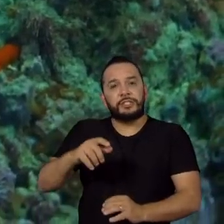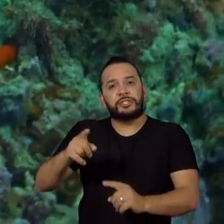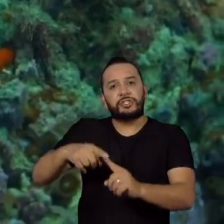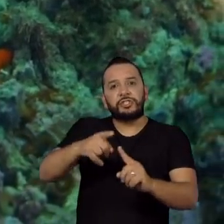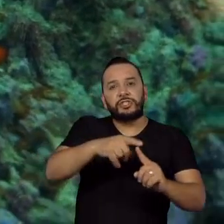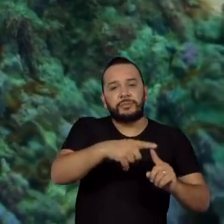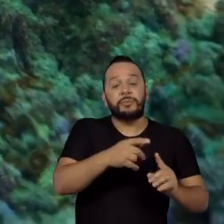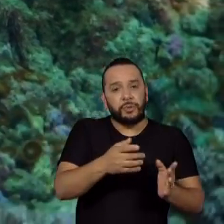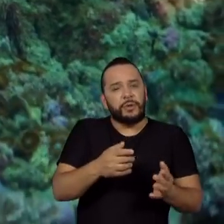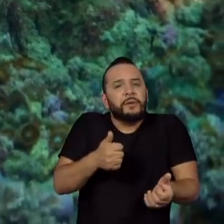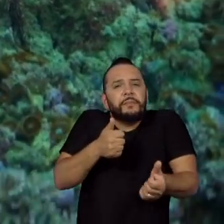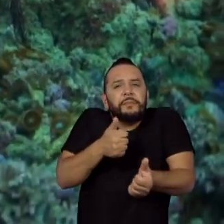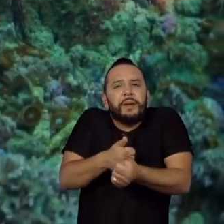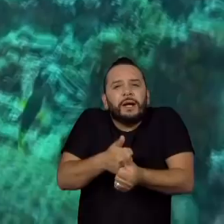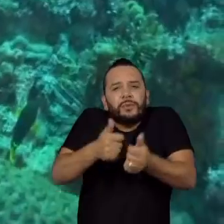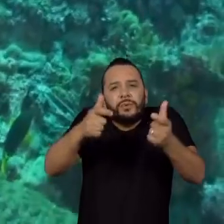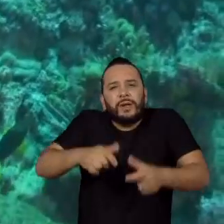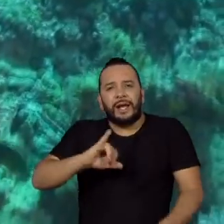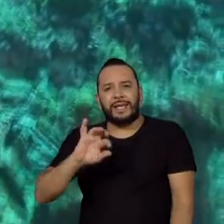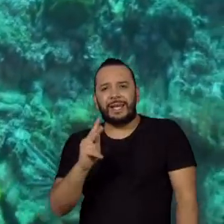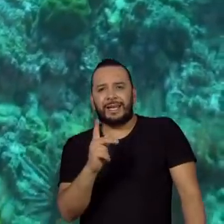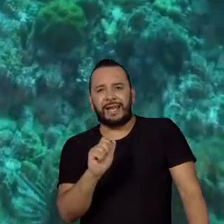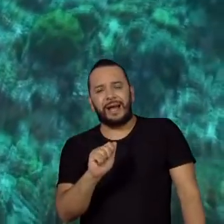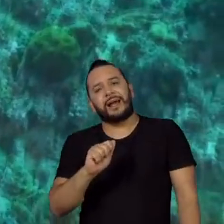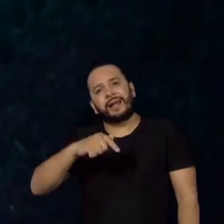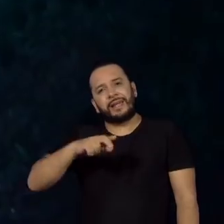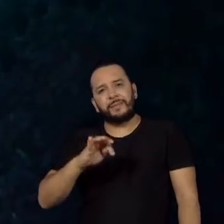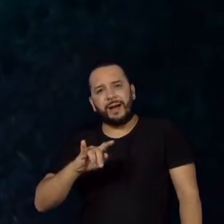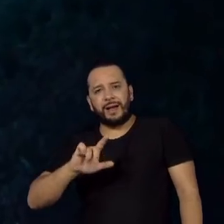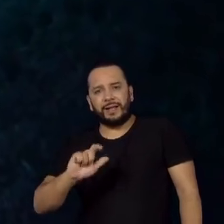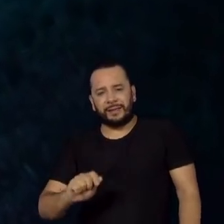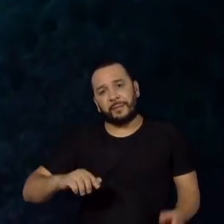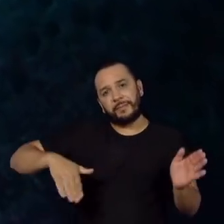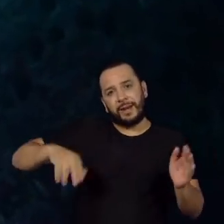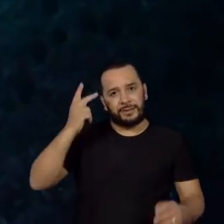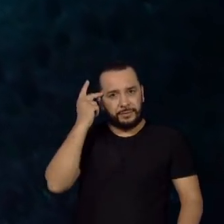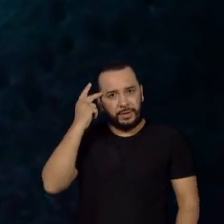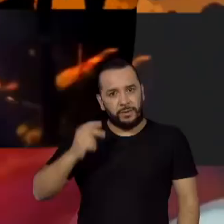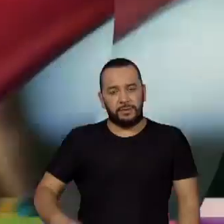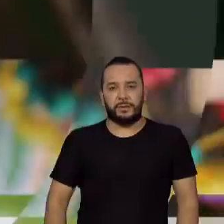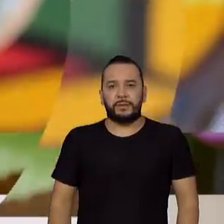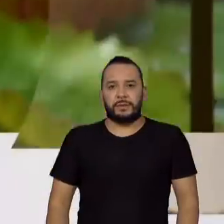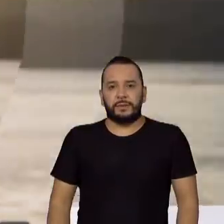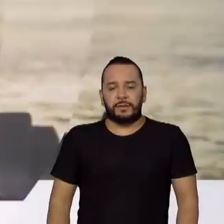águas rasas da Ilha da Queimada Grande, no litoral paulista.